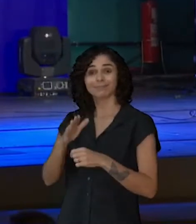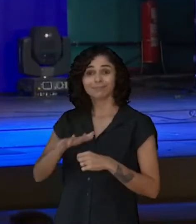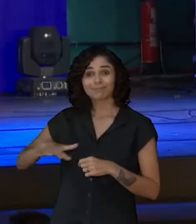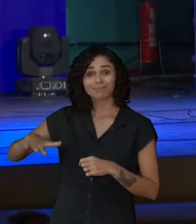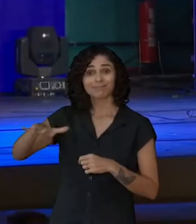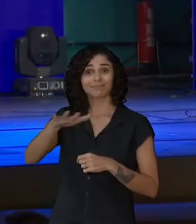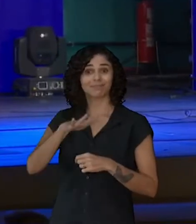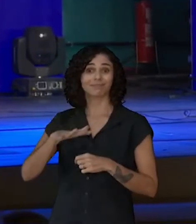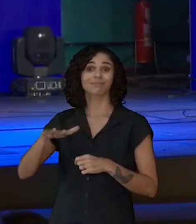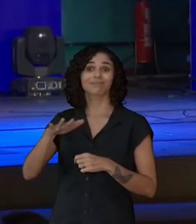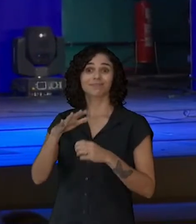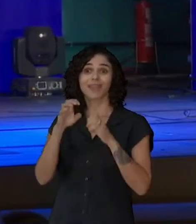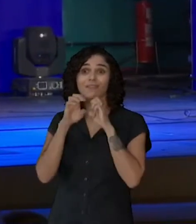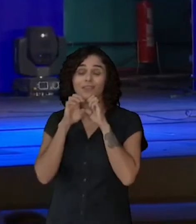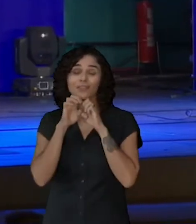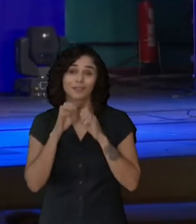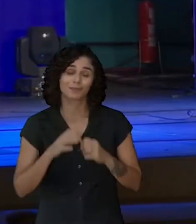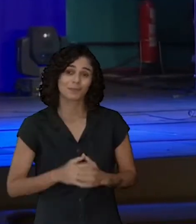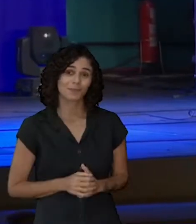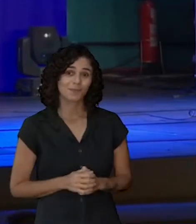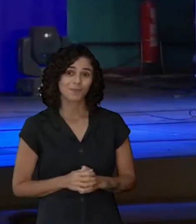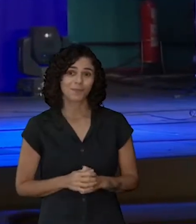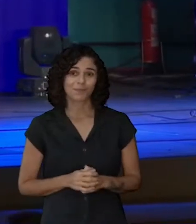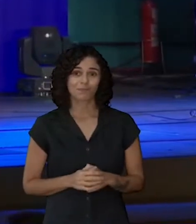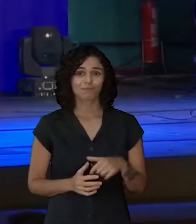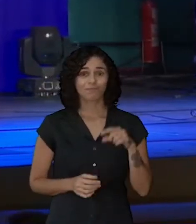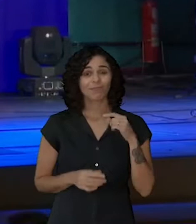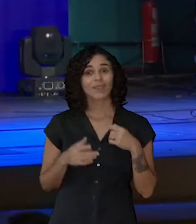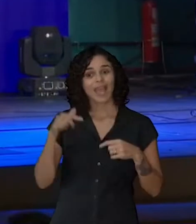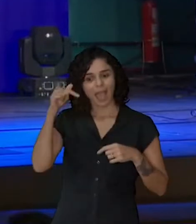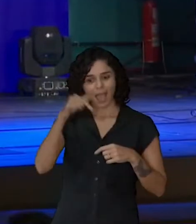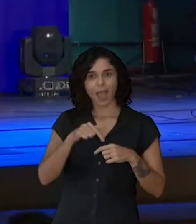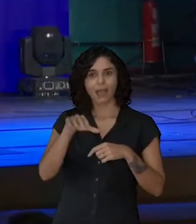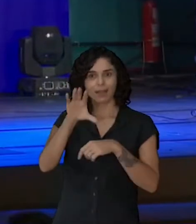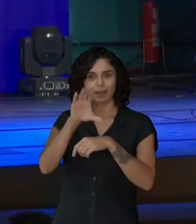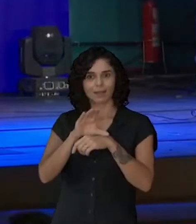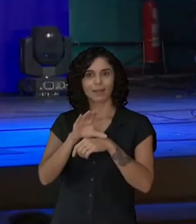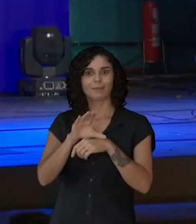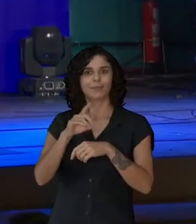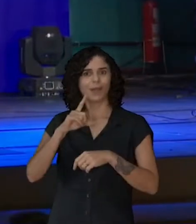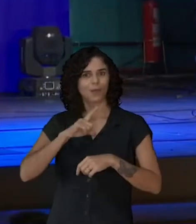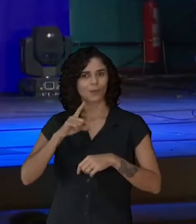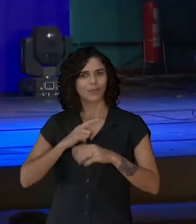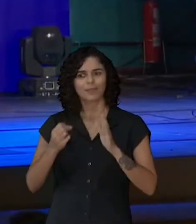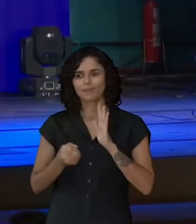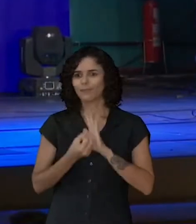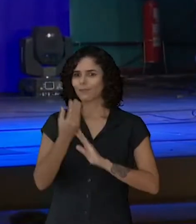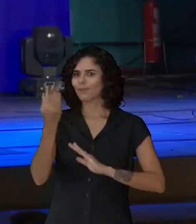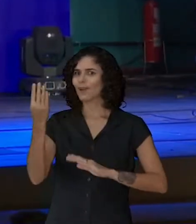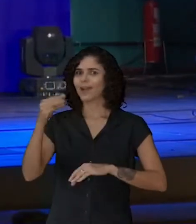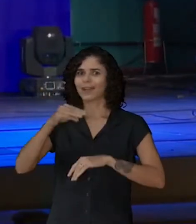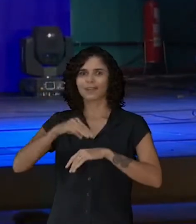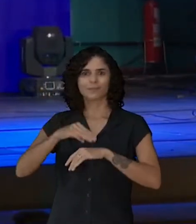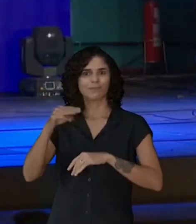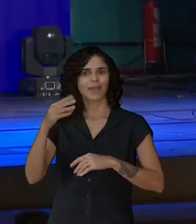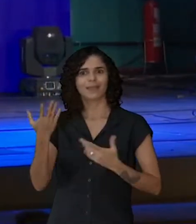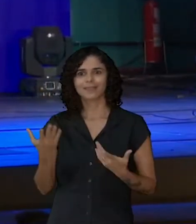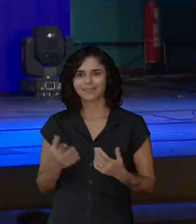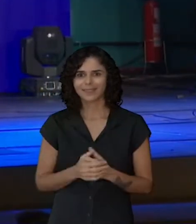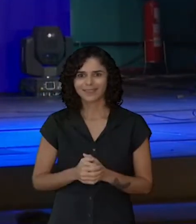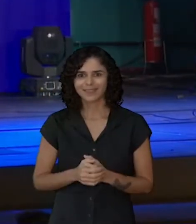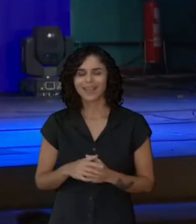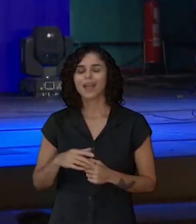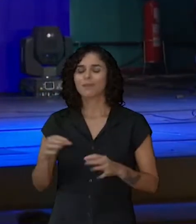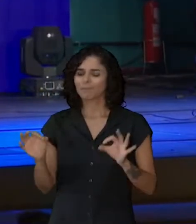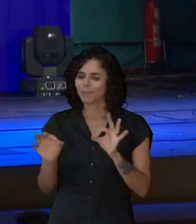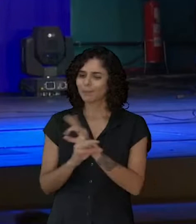partilhando o evangelho. Essa igreja tem muitos mestres. Ela está mais do que preparada para o avivamento. Mas tem uma